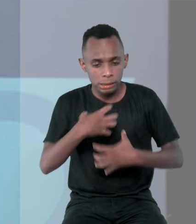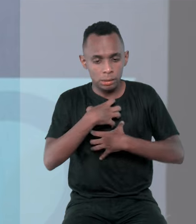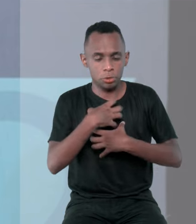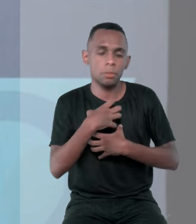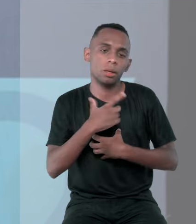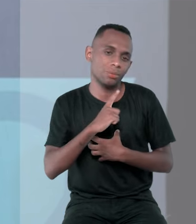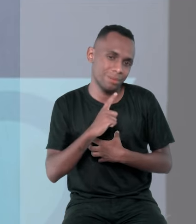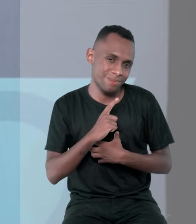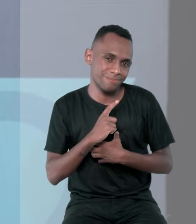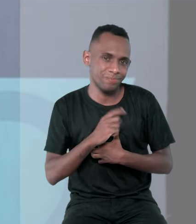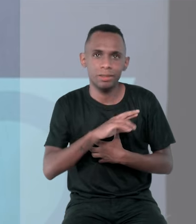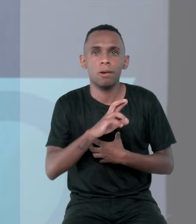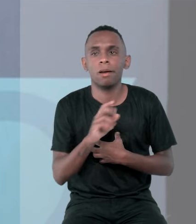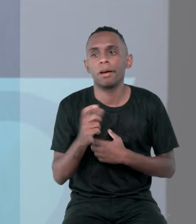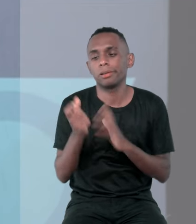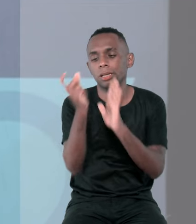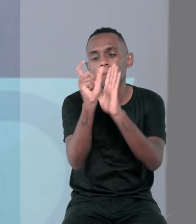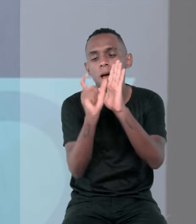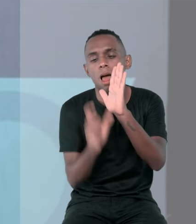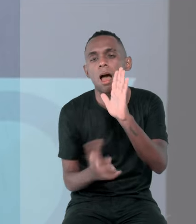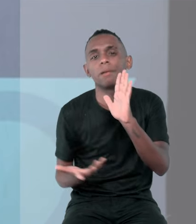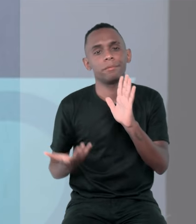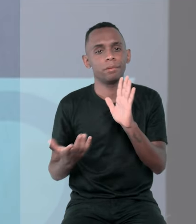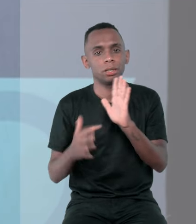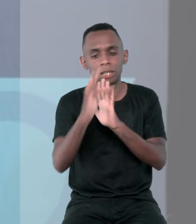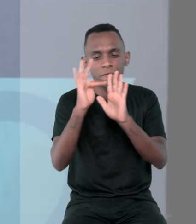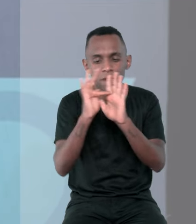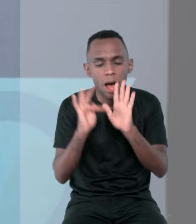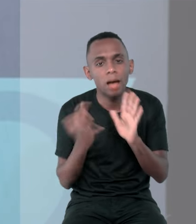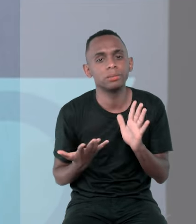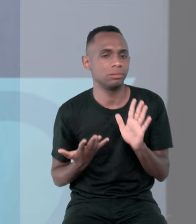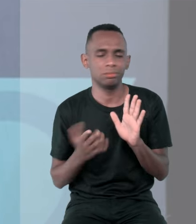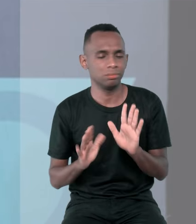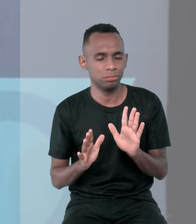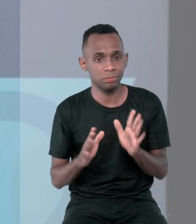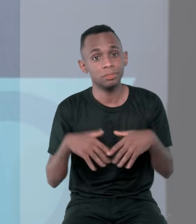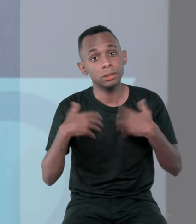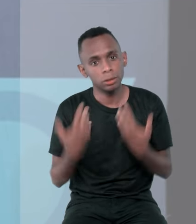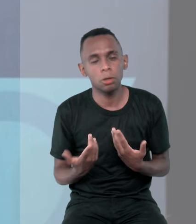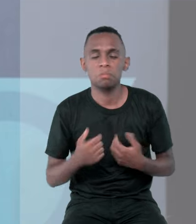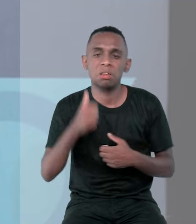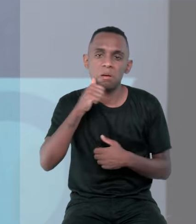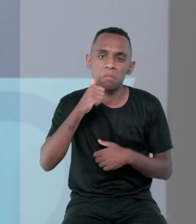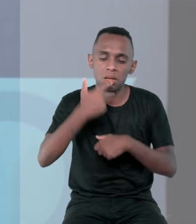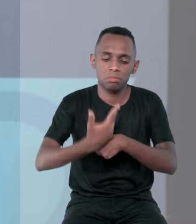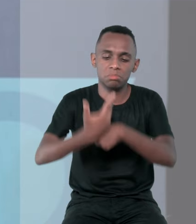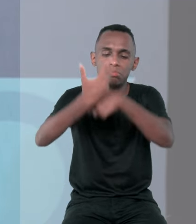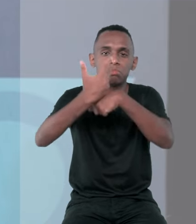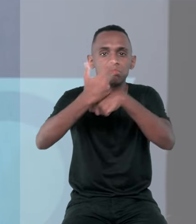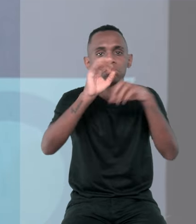né? E não as palavras fora de contexto. Então ela vai na rede, uma rede